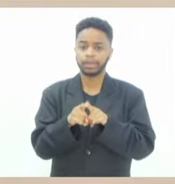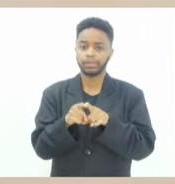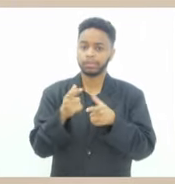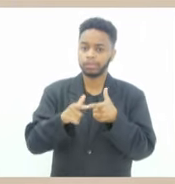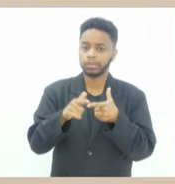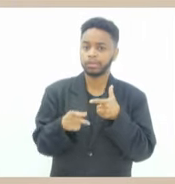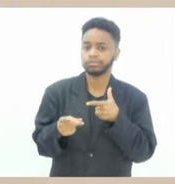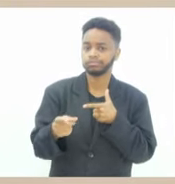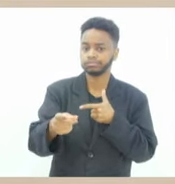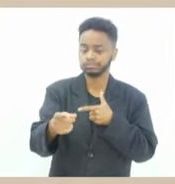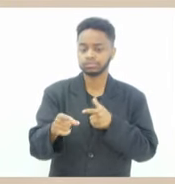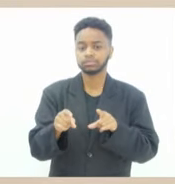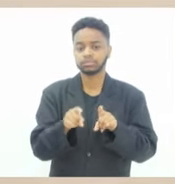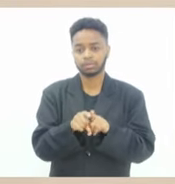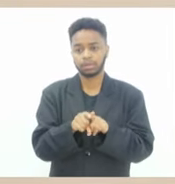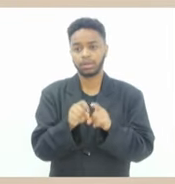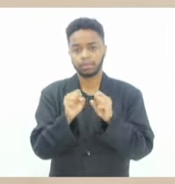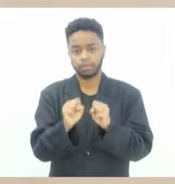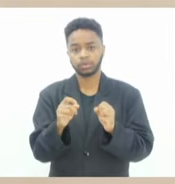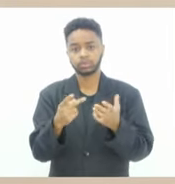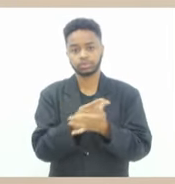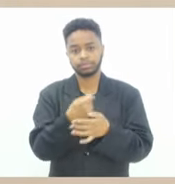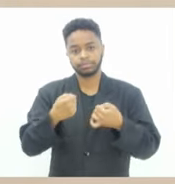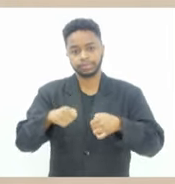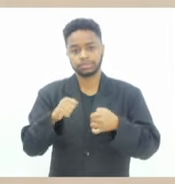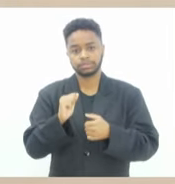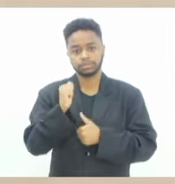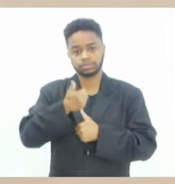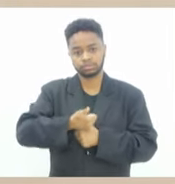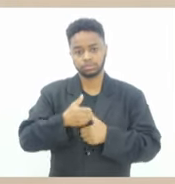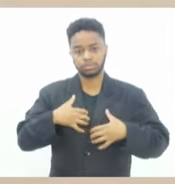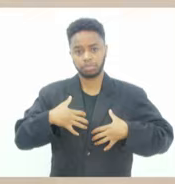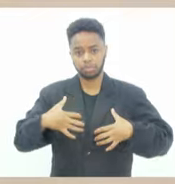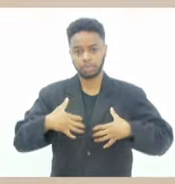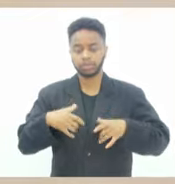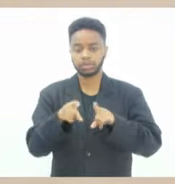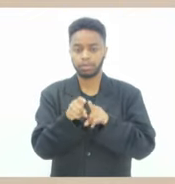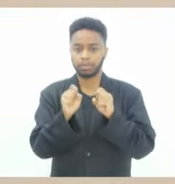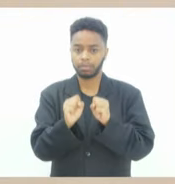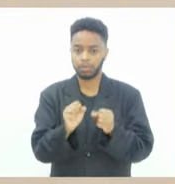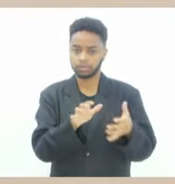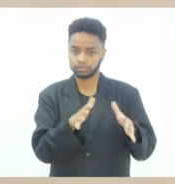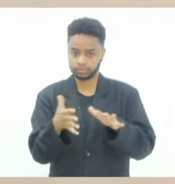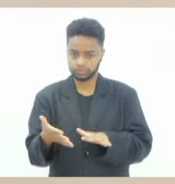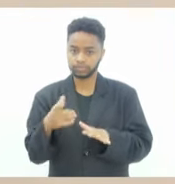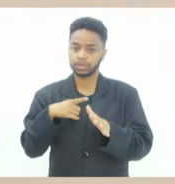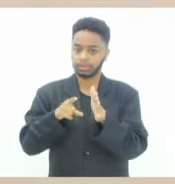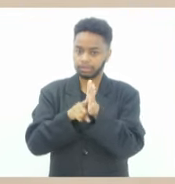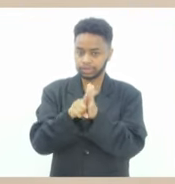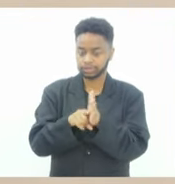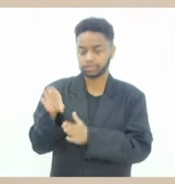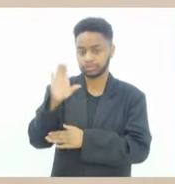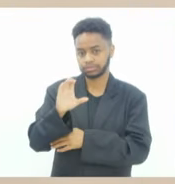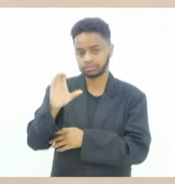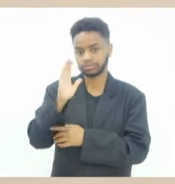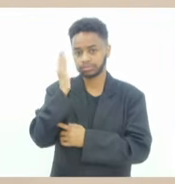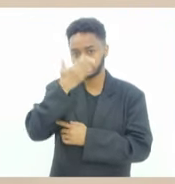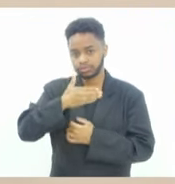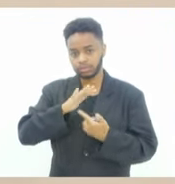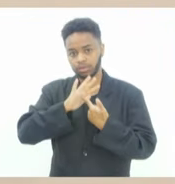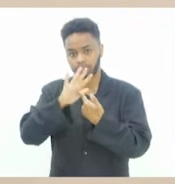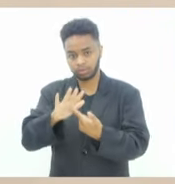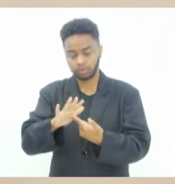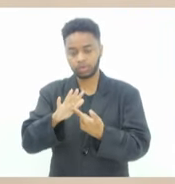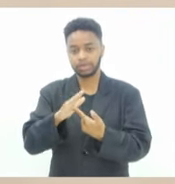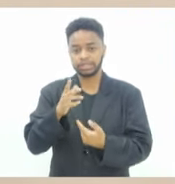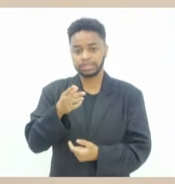e, eventualmente, necessidade de transplante e morte. É científico já que as partículas